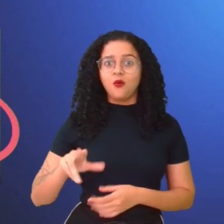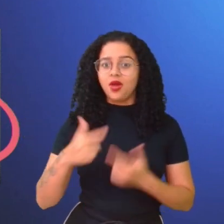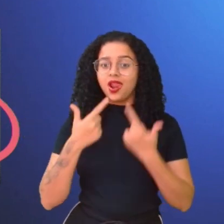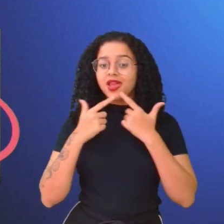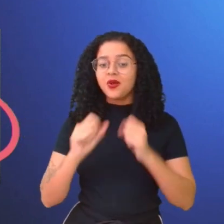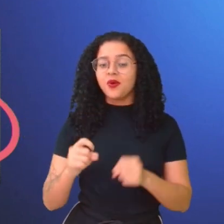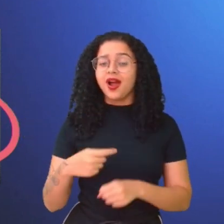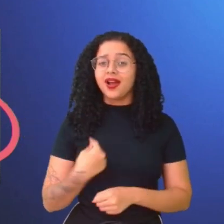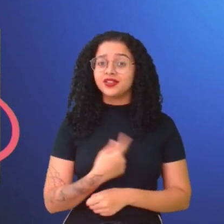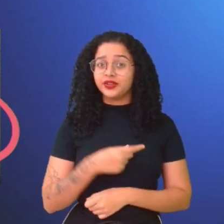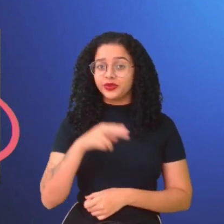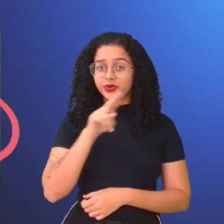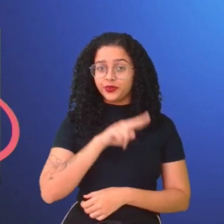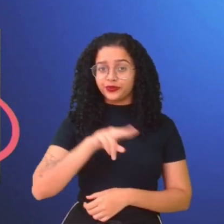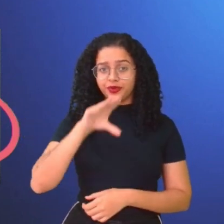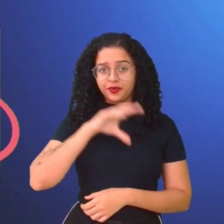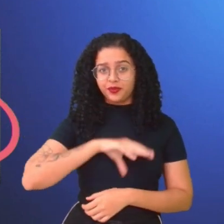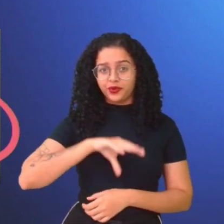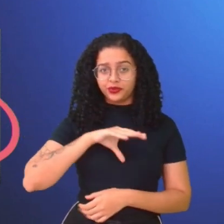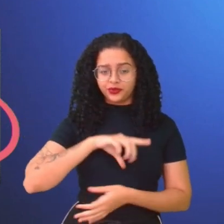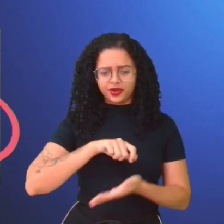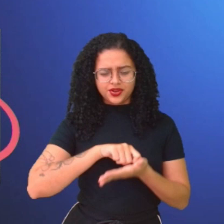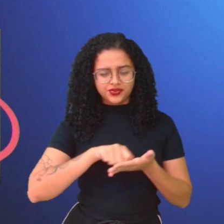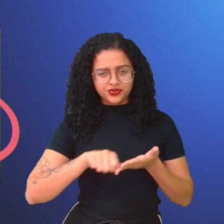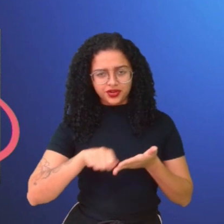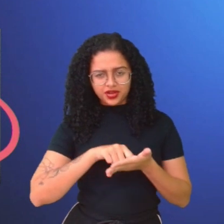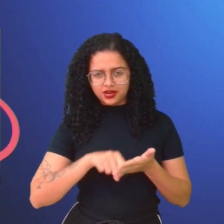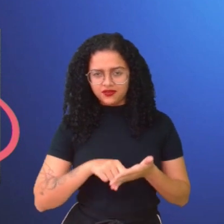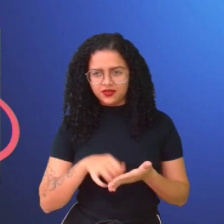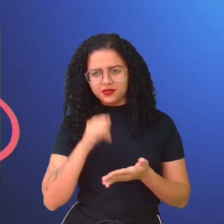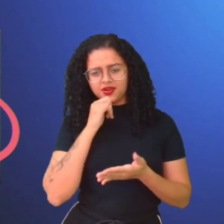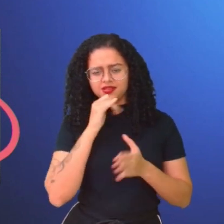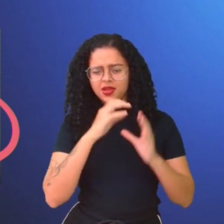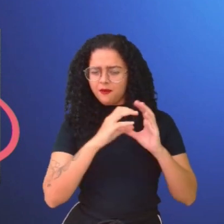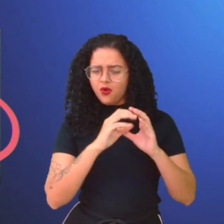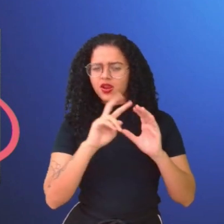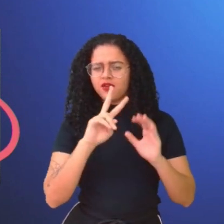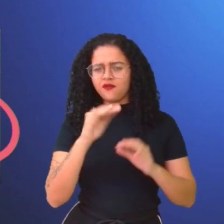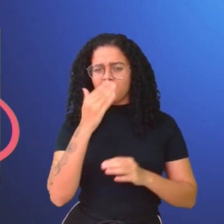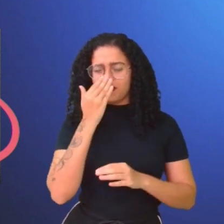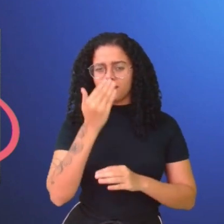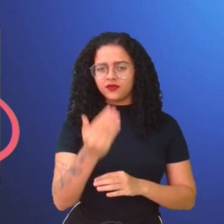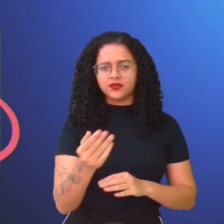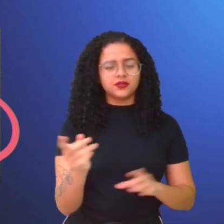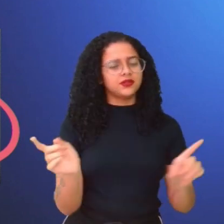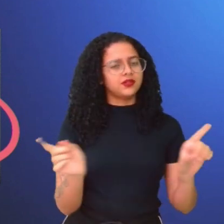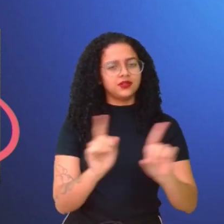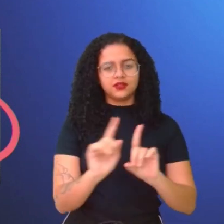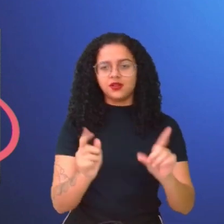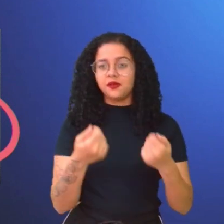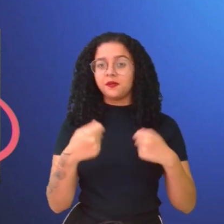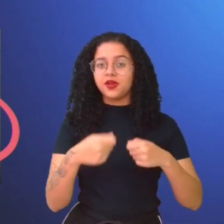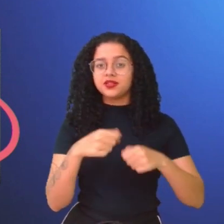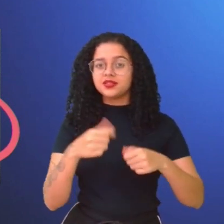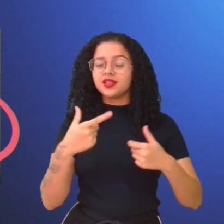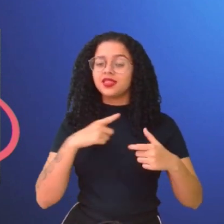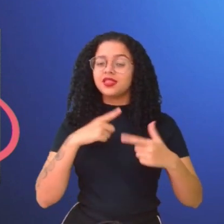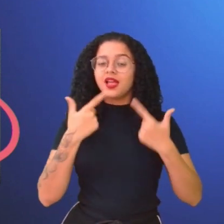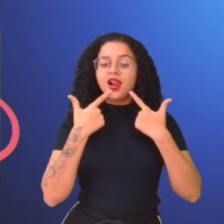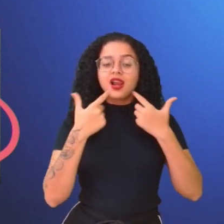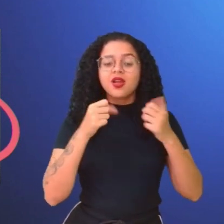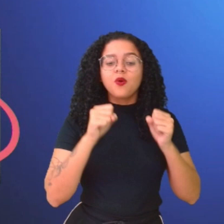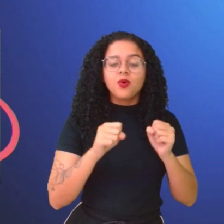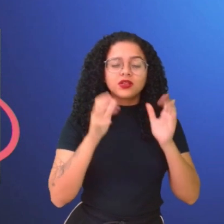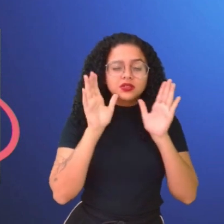gente utiliza, né? A gente não poderia lá escrever, bolinha, vá para frente, quando... Tem que ter uma linguagem específica. Naquela aula